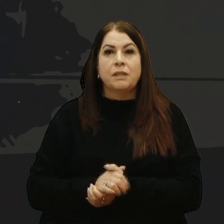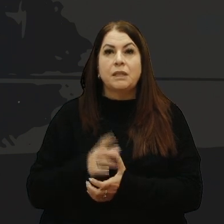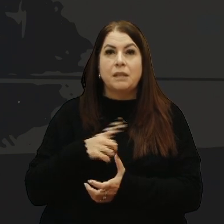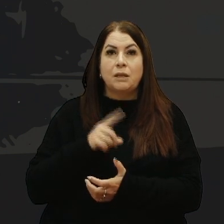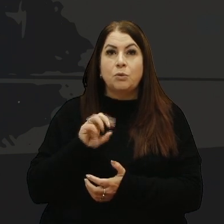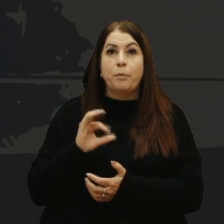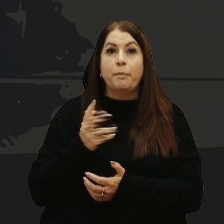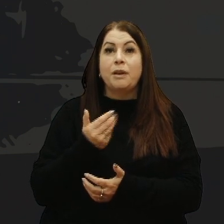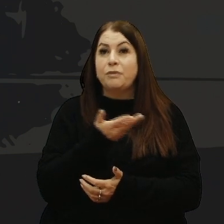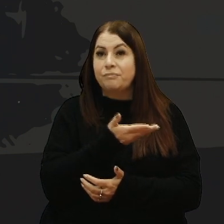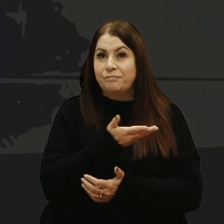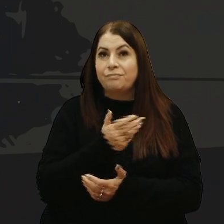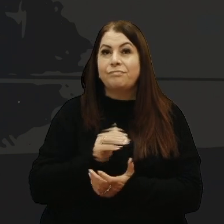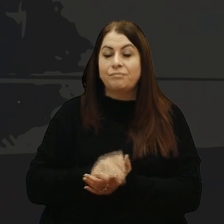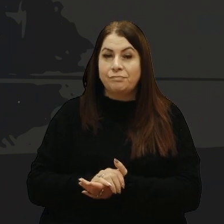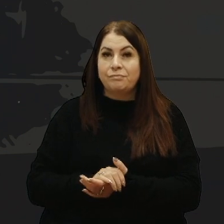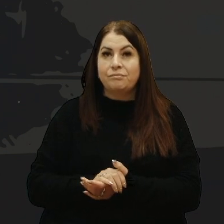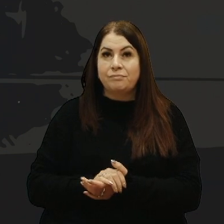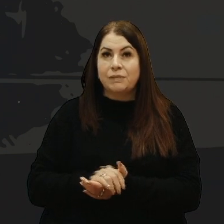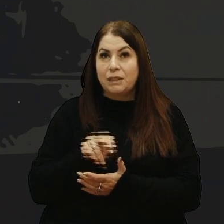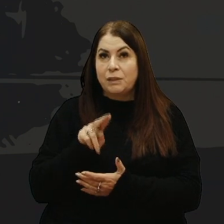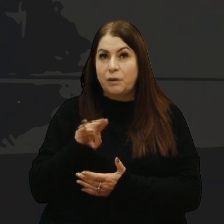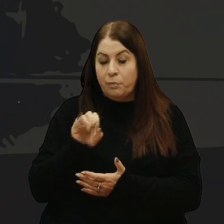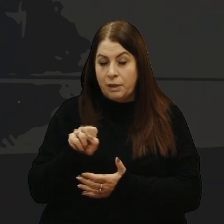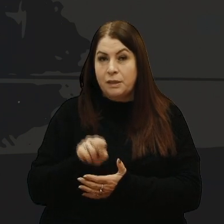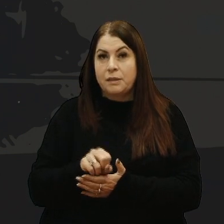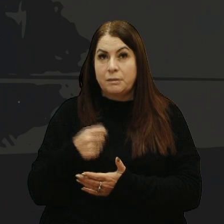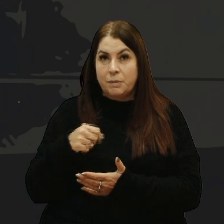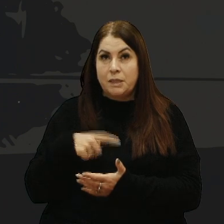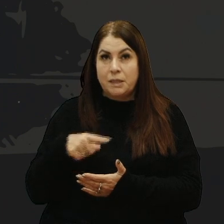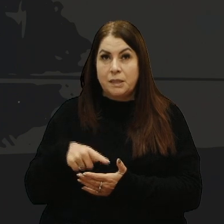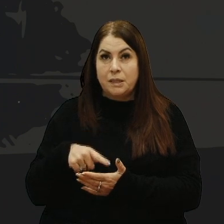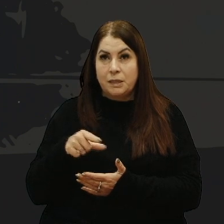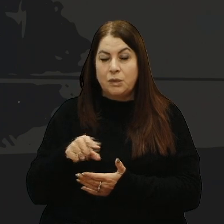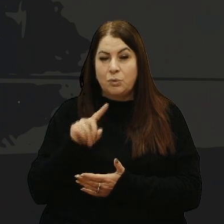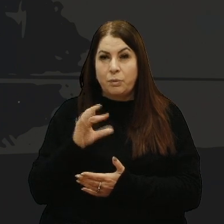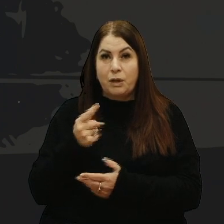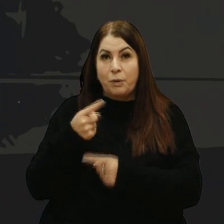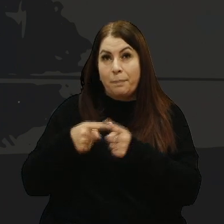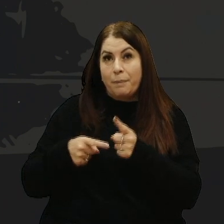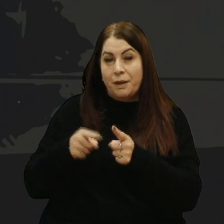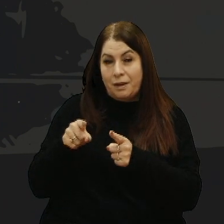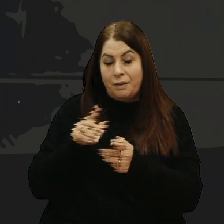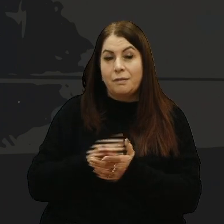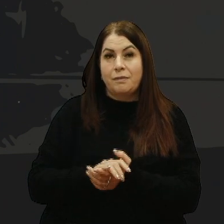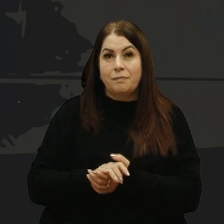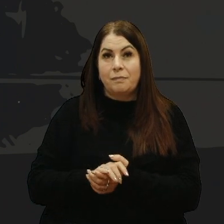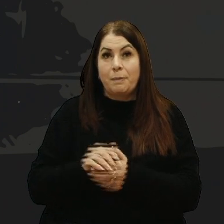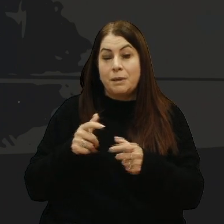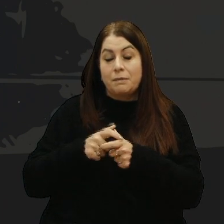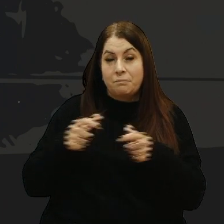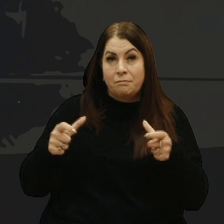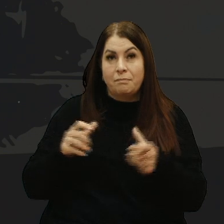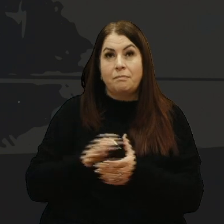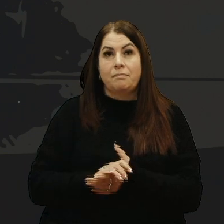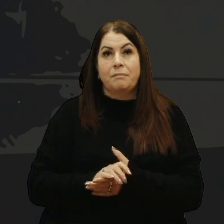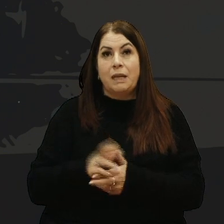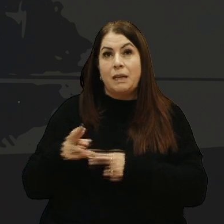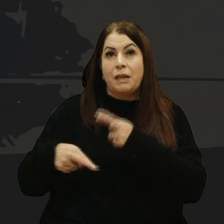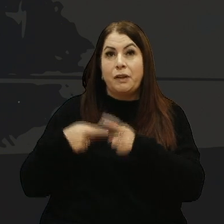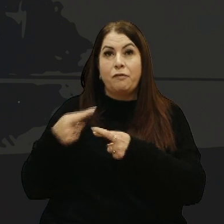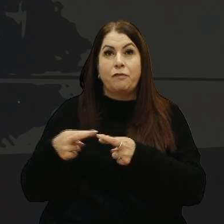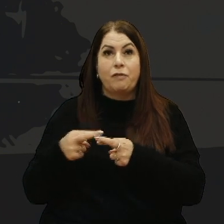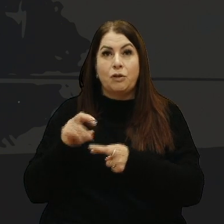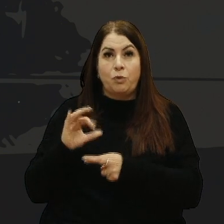1 milhão, né? E a UBS precisa de 1,5 milhão para ser ampliada. A reforma com